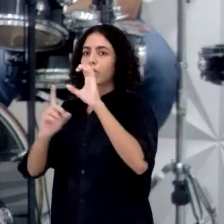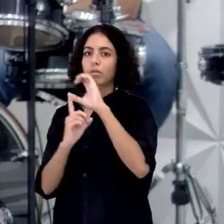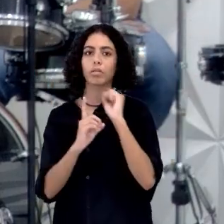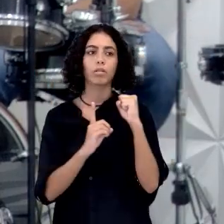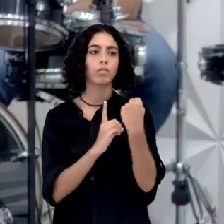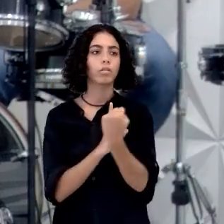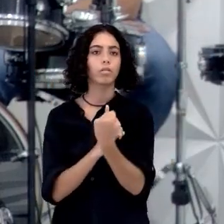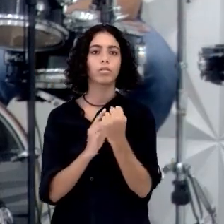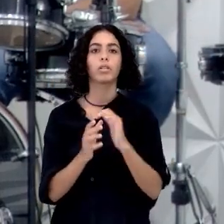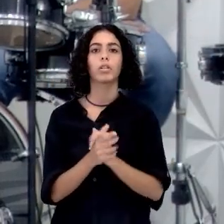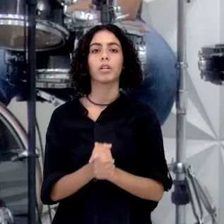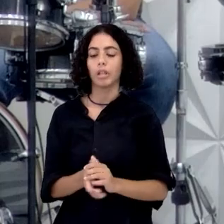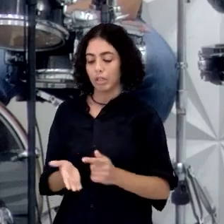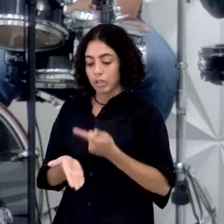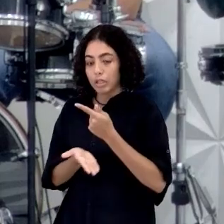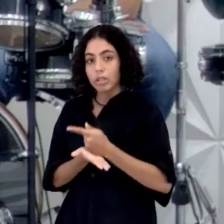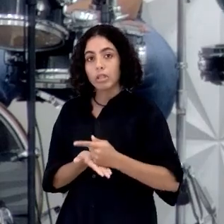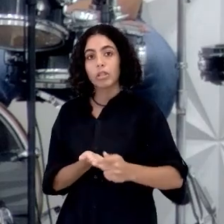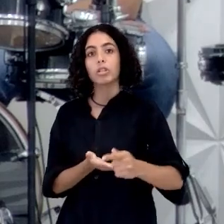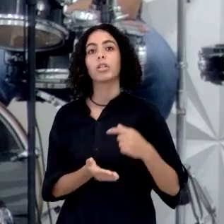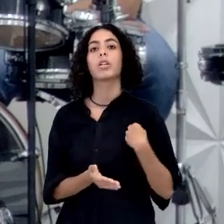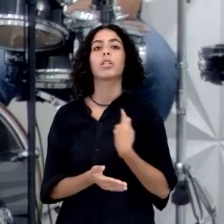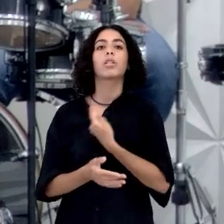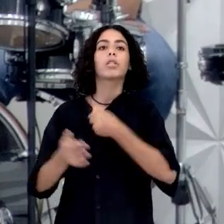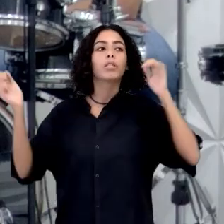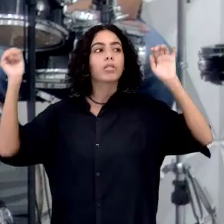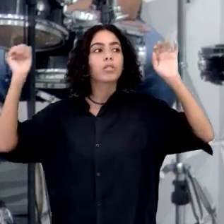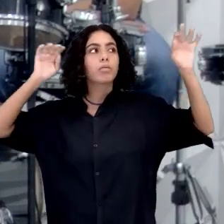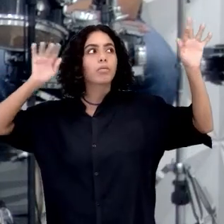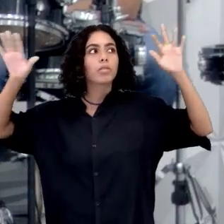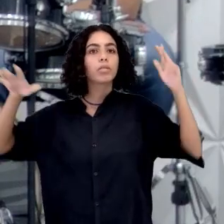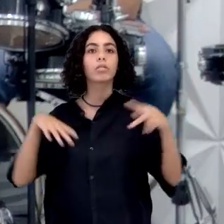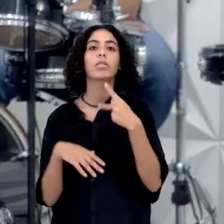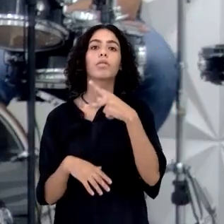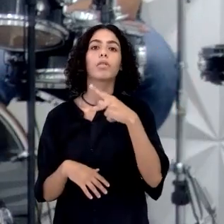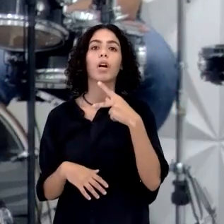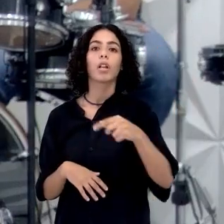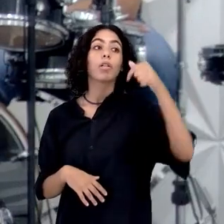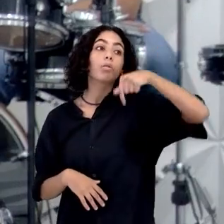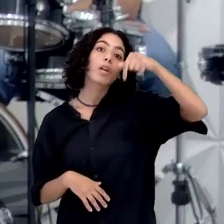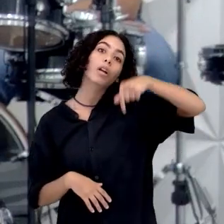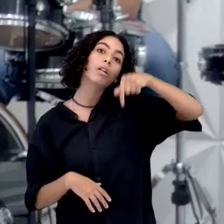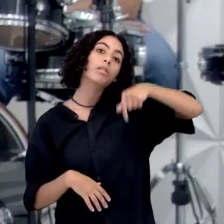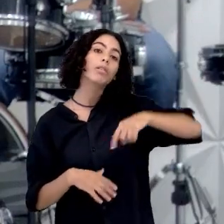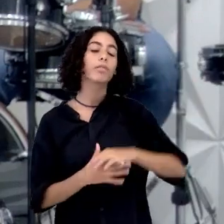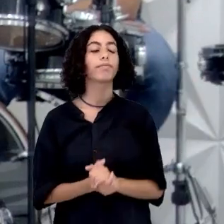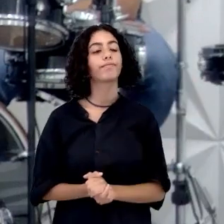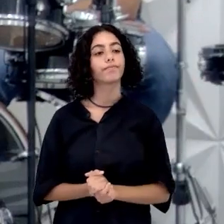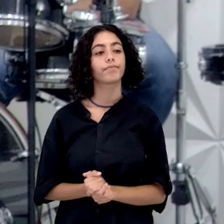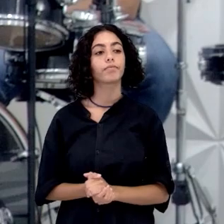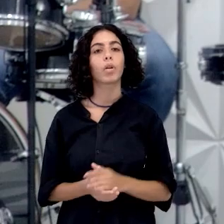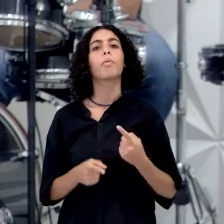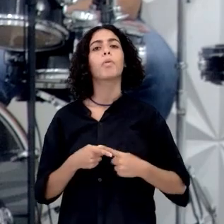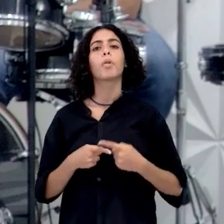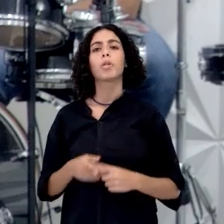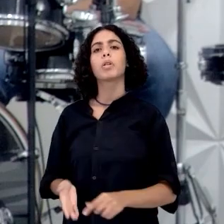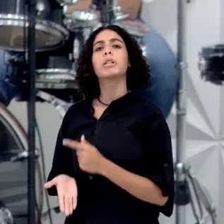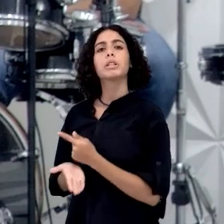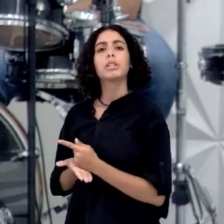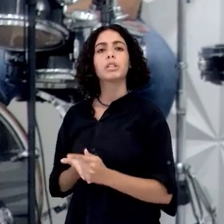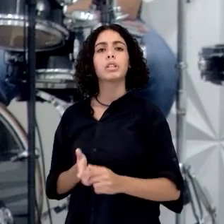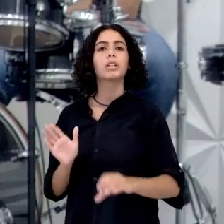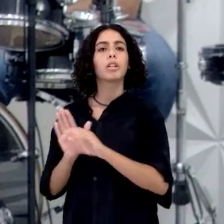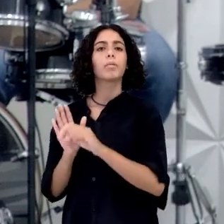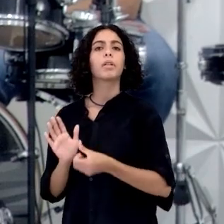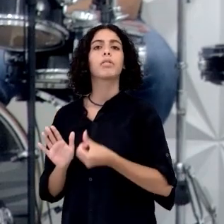vezes nós vamos pensar que ele está falando dos dias de hoje. Porque em Gênesis capítulo 6, versículo 9, diz assim: Noé era homem justo